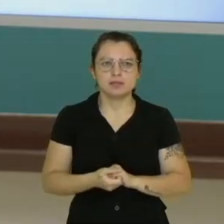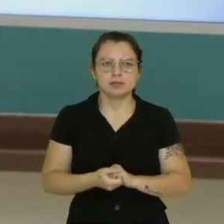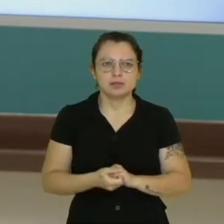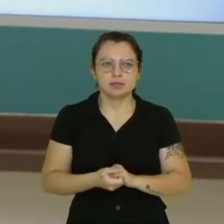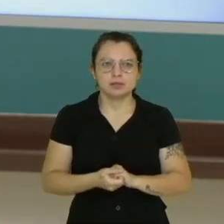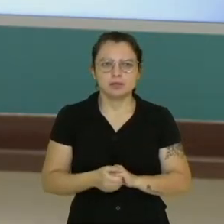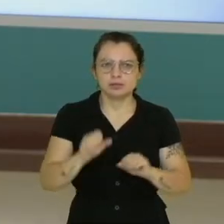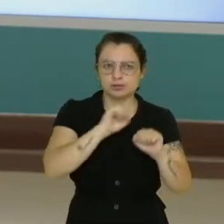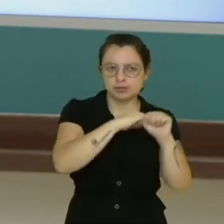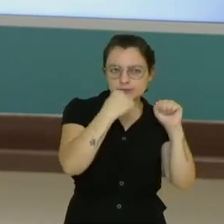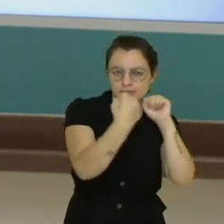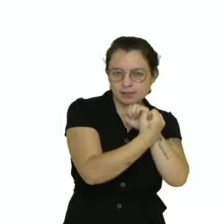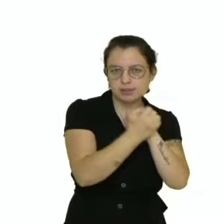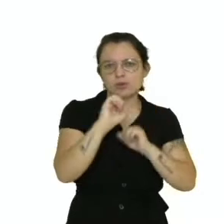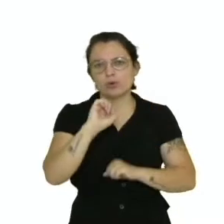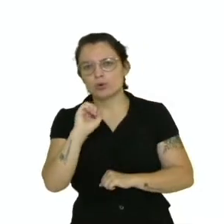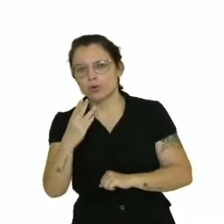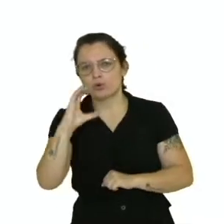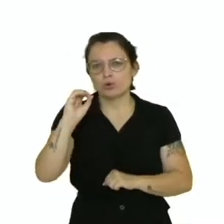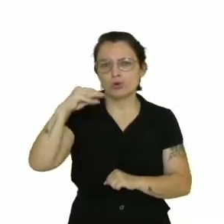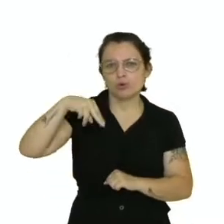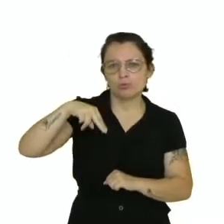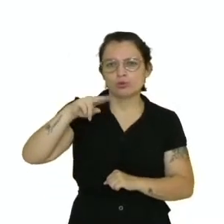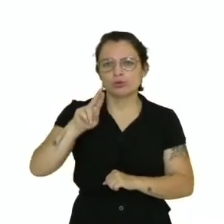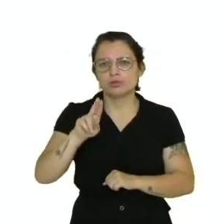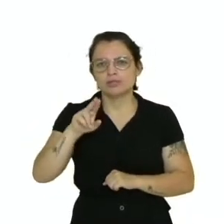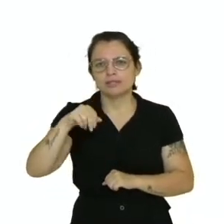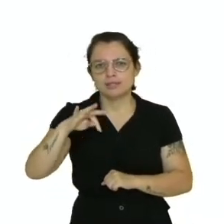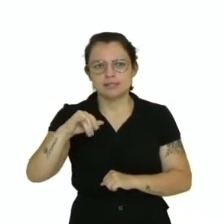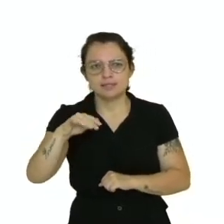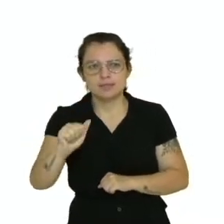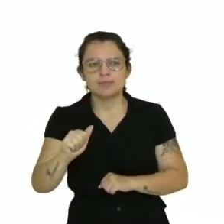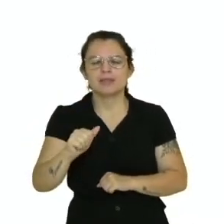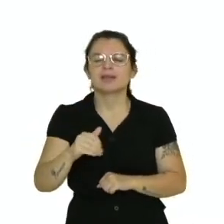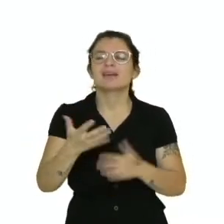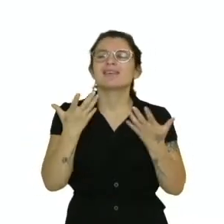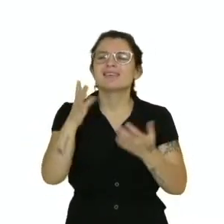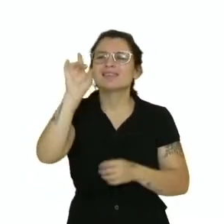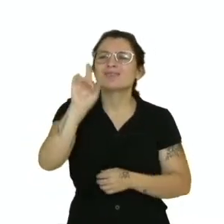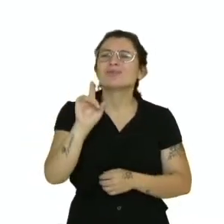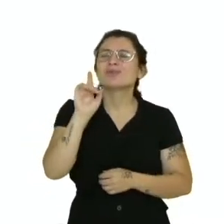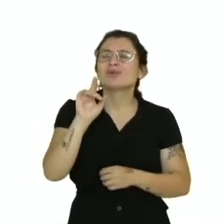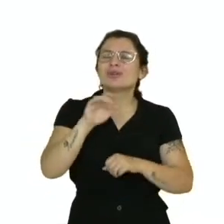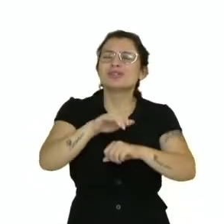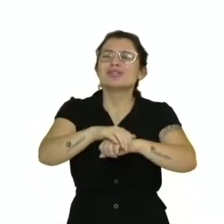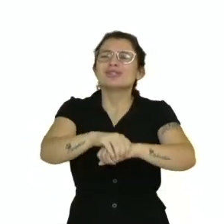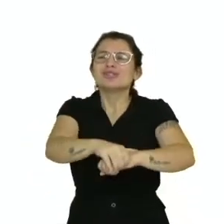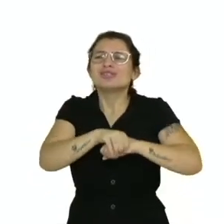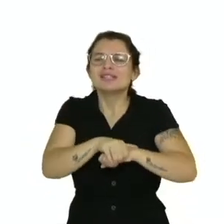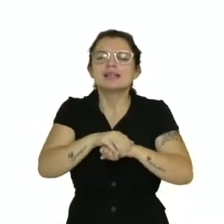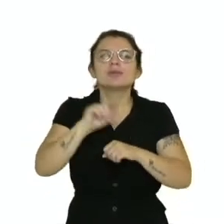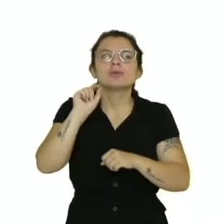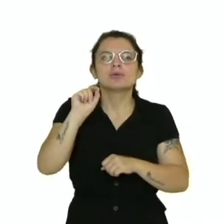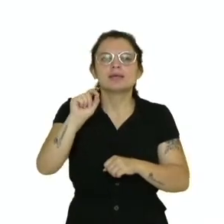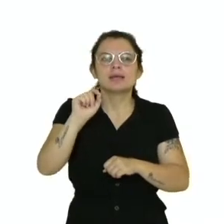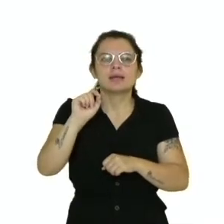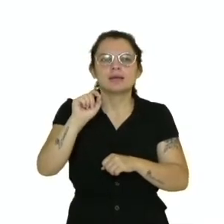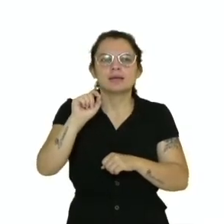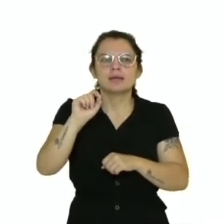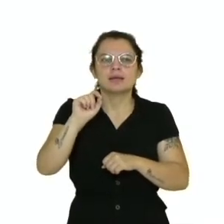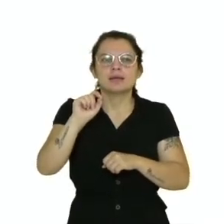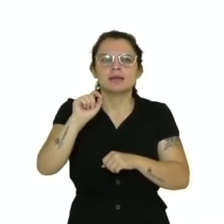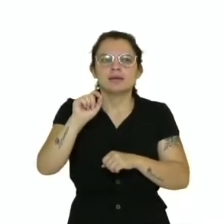ou comunistas, podemos dizer, eles defendiam a conquista do Estado e o estabelecimento de uma ditadura do proletariado por